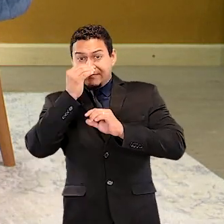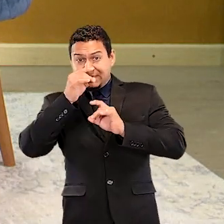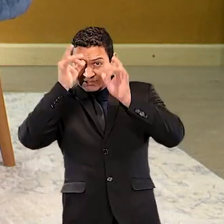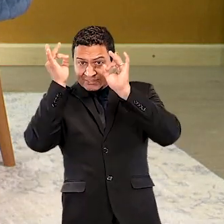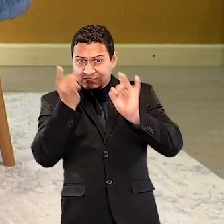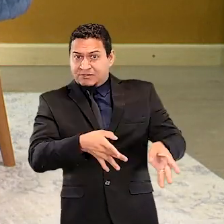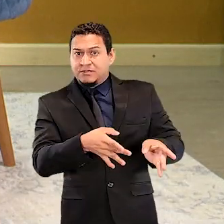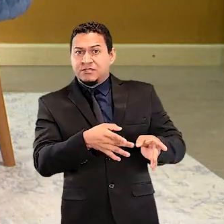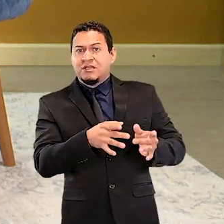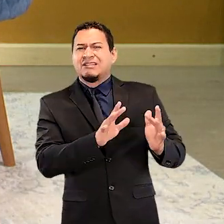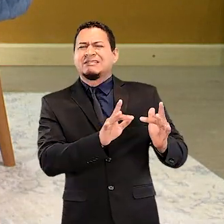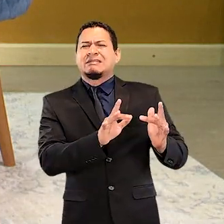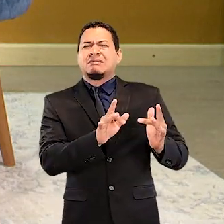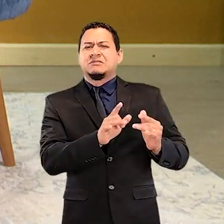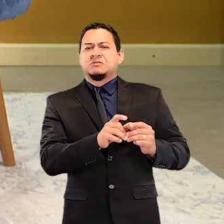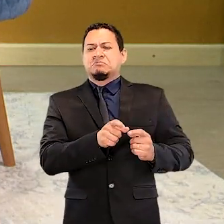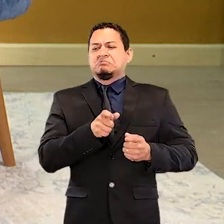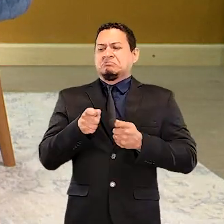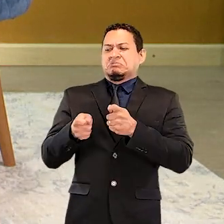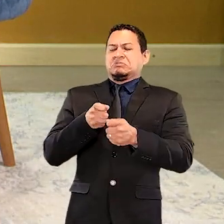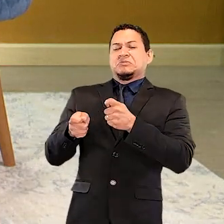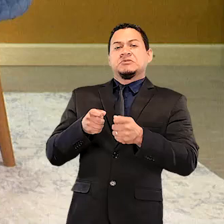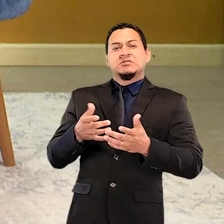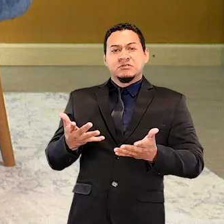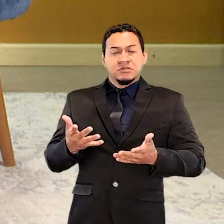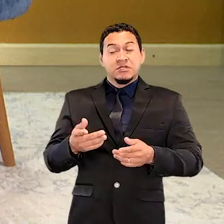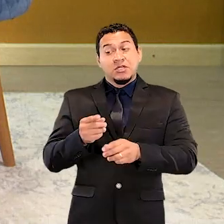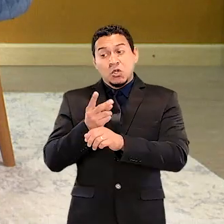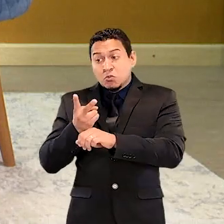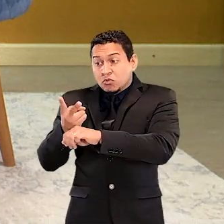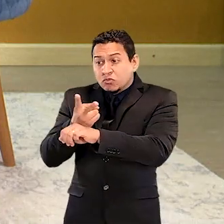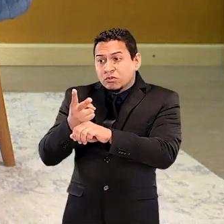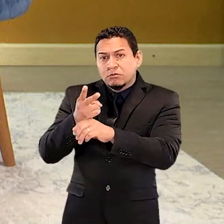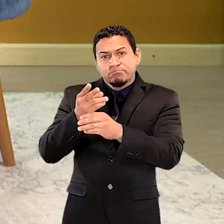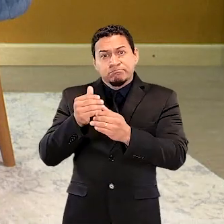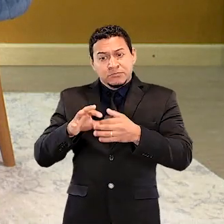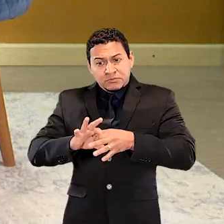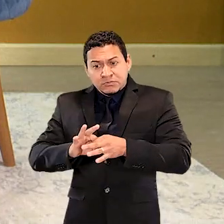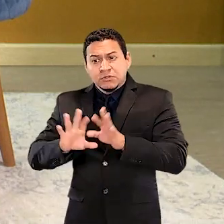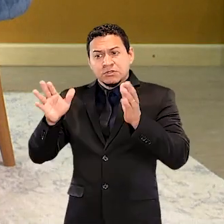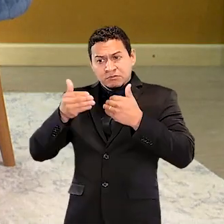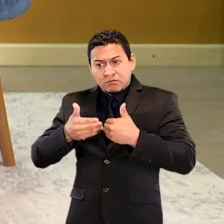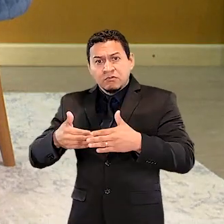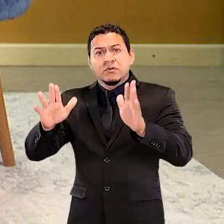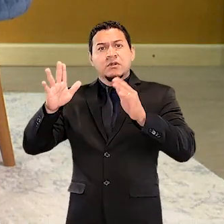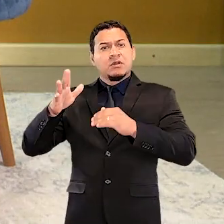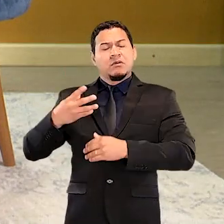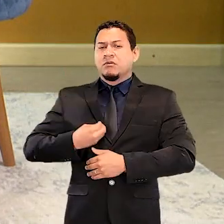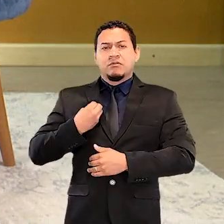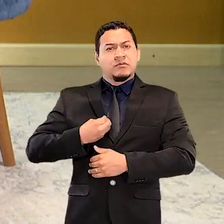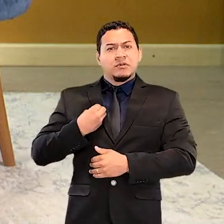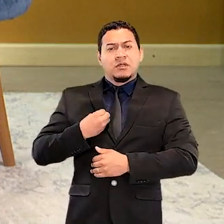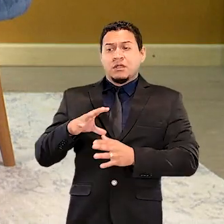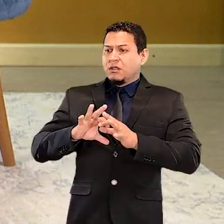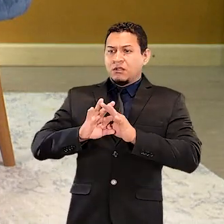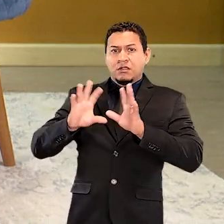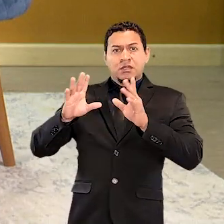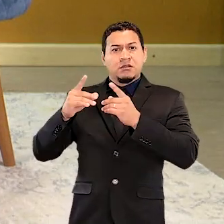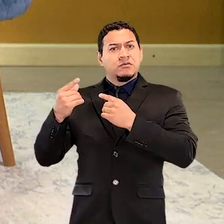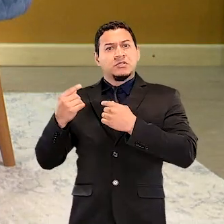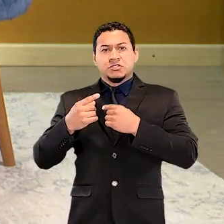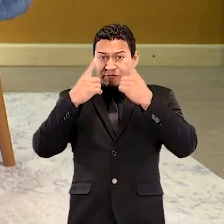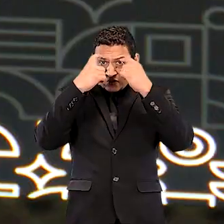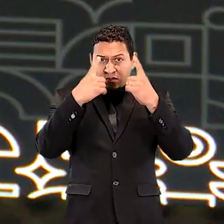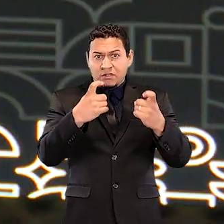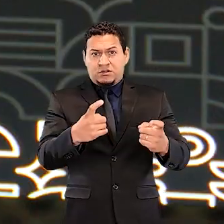abusivas, né, de encontrar, de fato, caminhos para elas poderem viver livres de violência, porque viver livre de